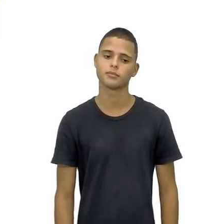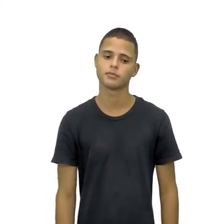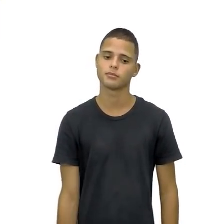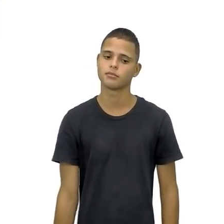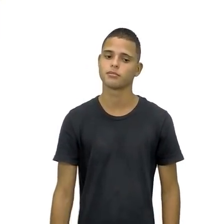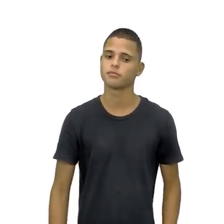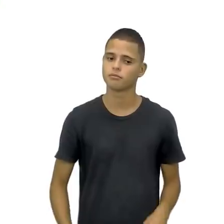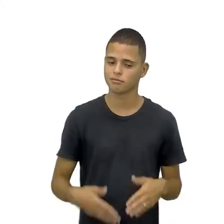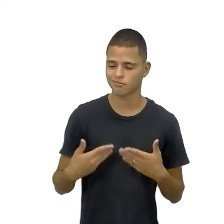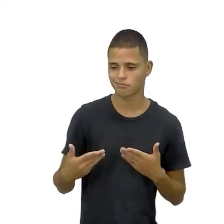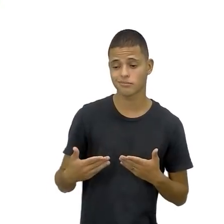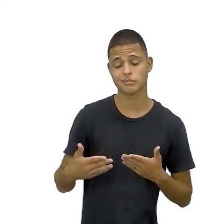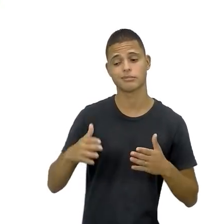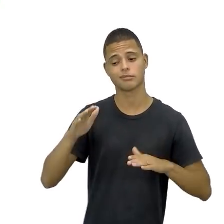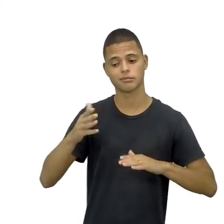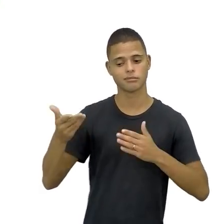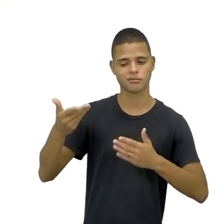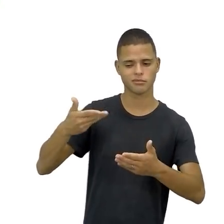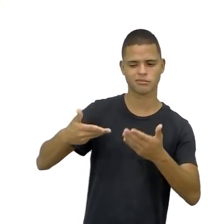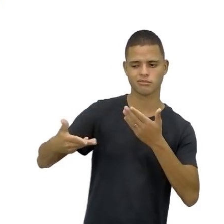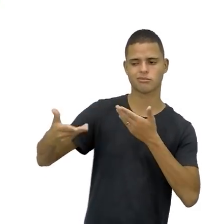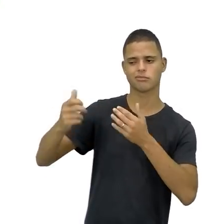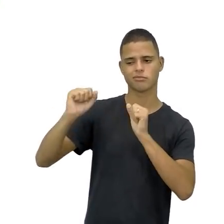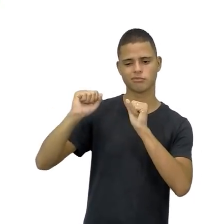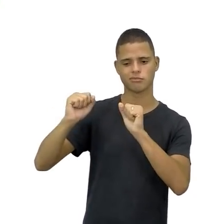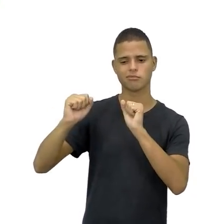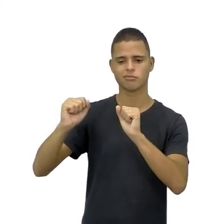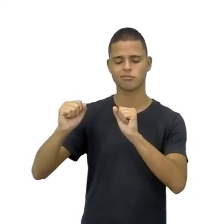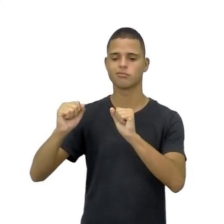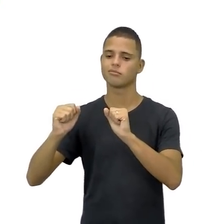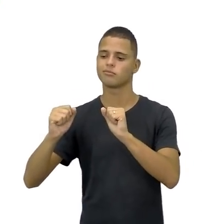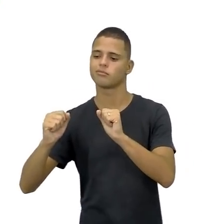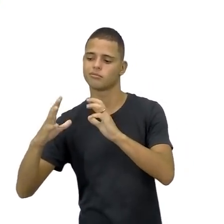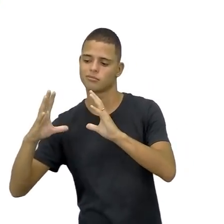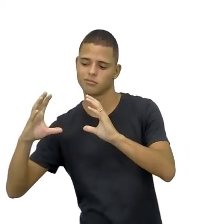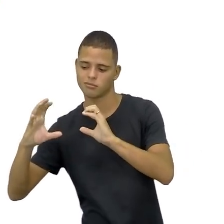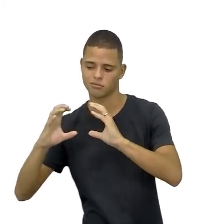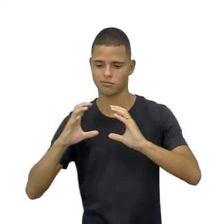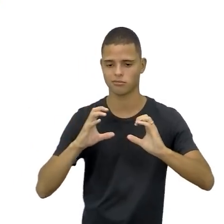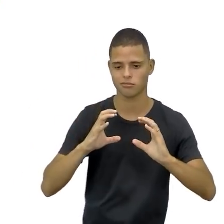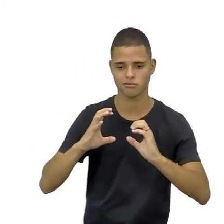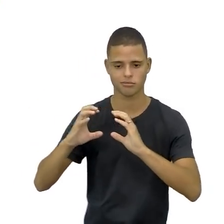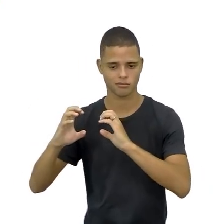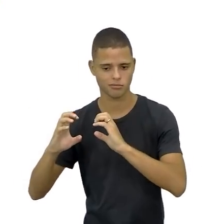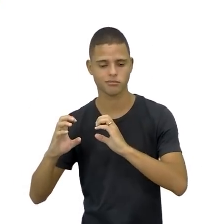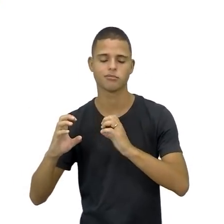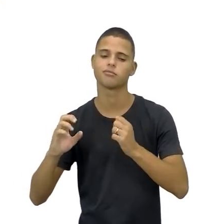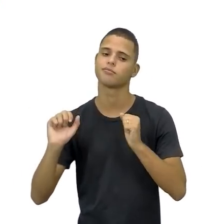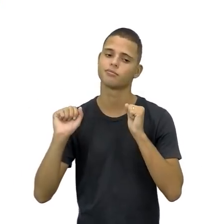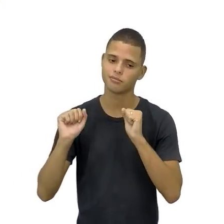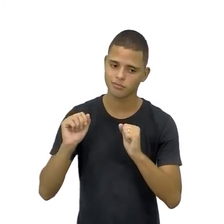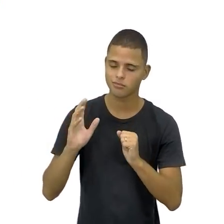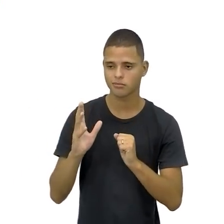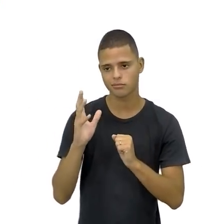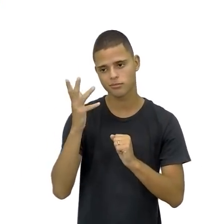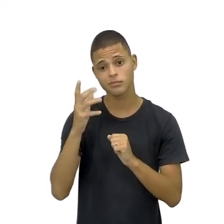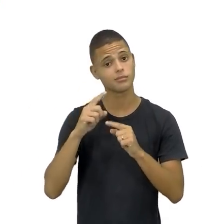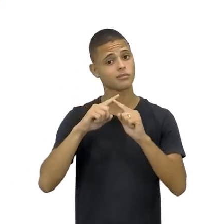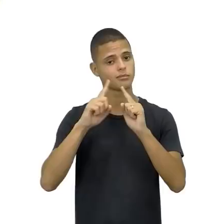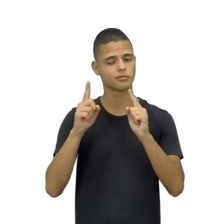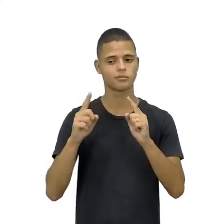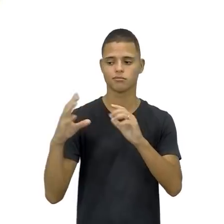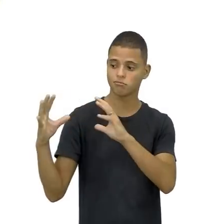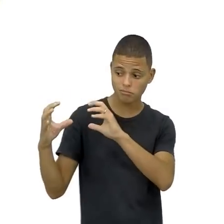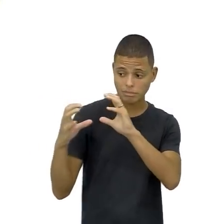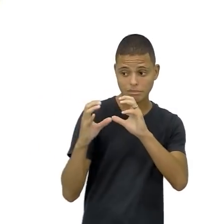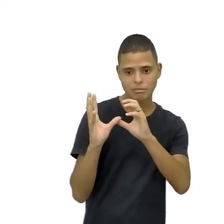pode haver conflitos, não vamos negar, né, que esses conflitos, né, sempre então relembrando a questão dos combinados, né, é muito importante que